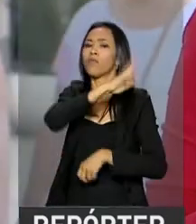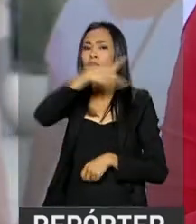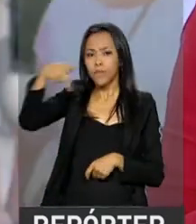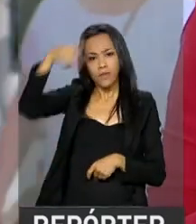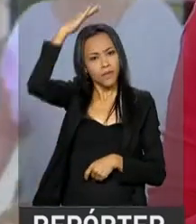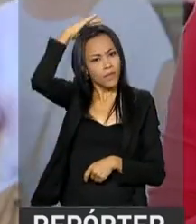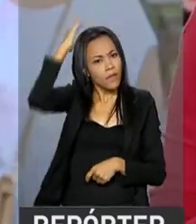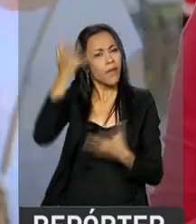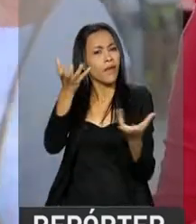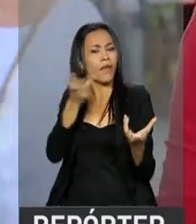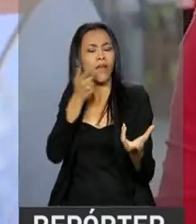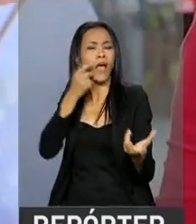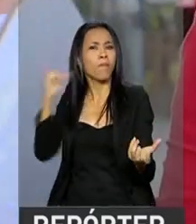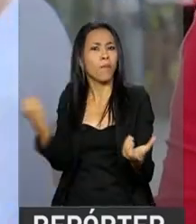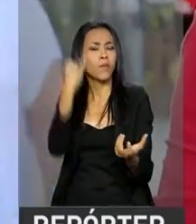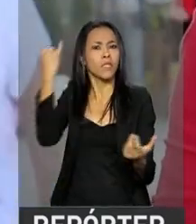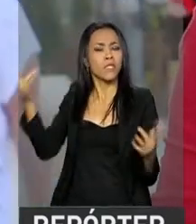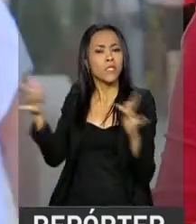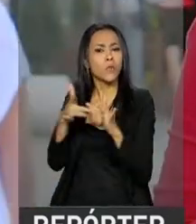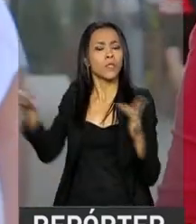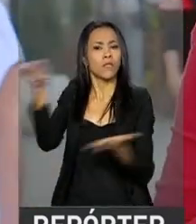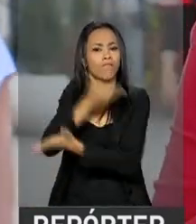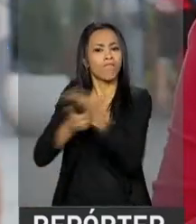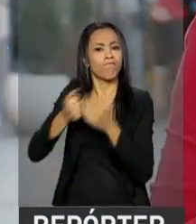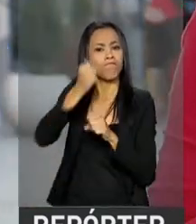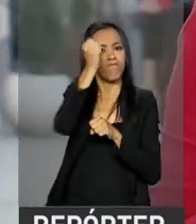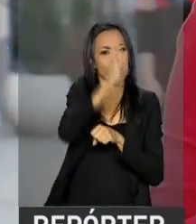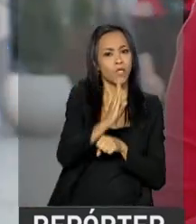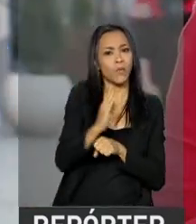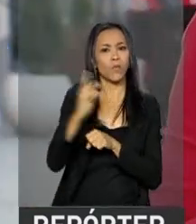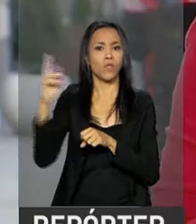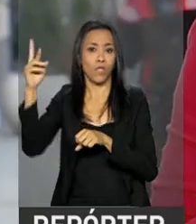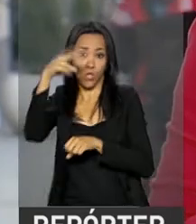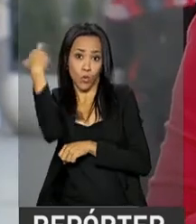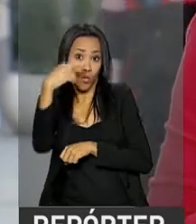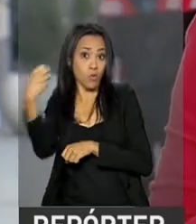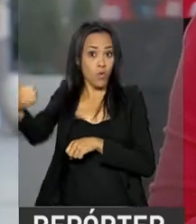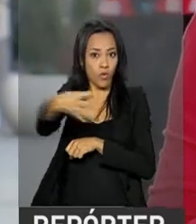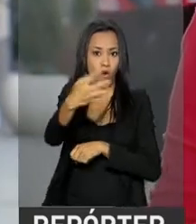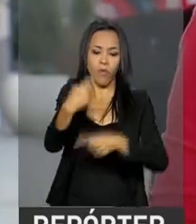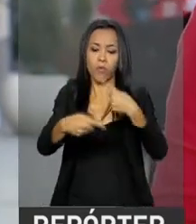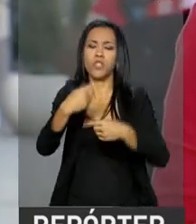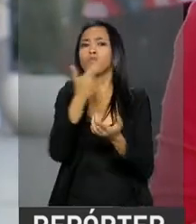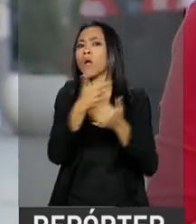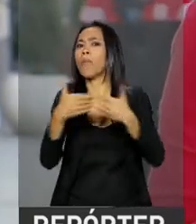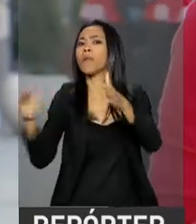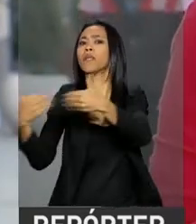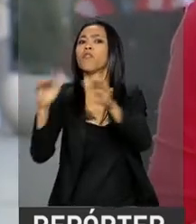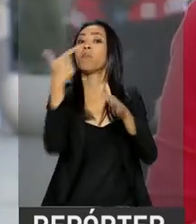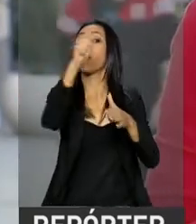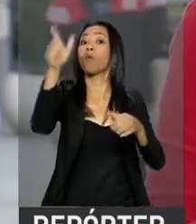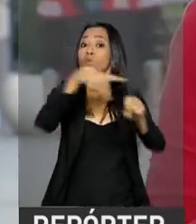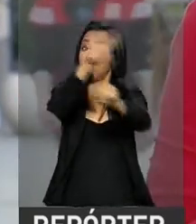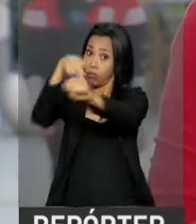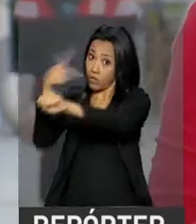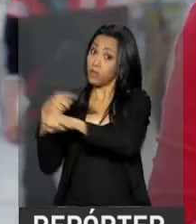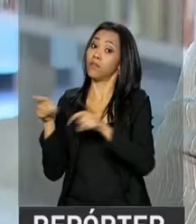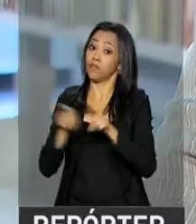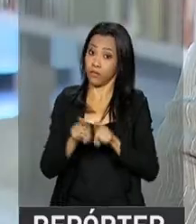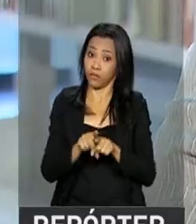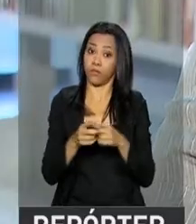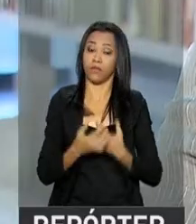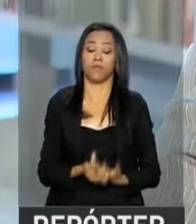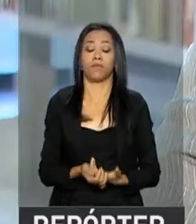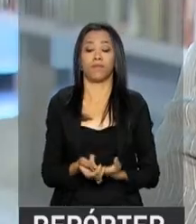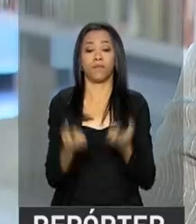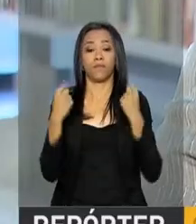ressaltar a importância do diálogo entre Brasil e Rússia e uma nova política com outros países, abrindo portas em todos os continentes. O